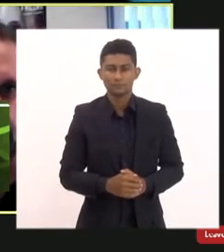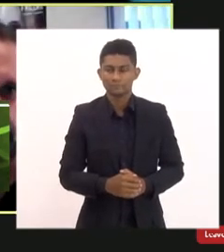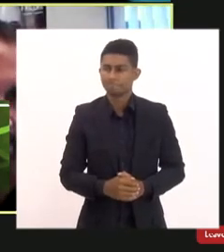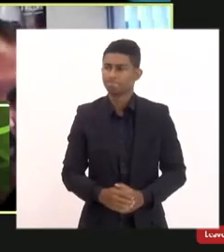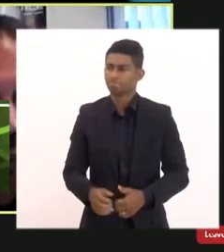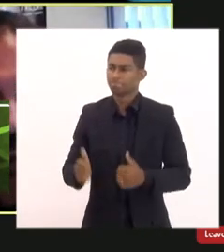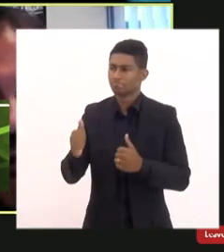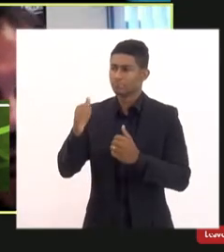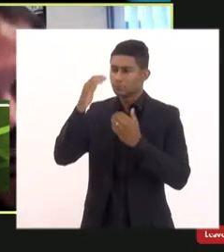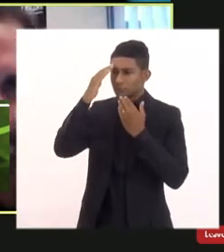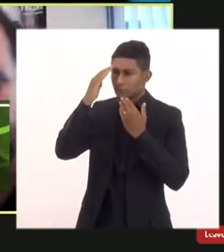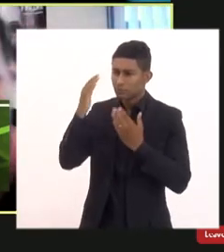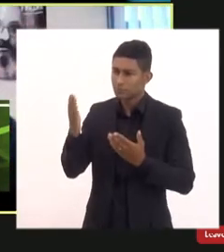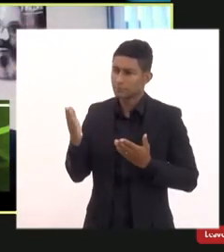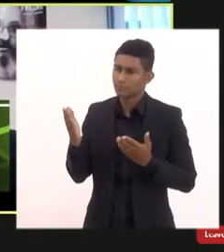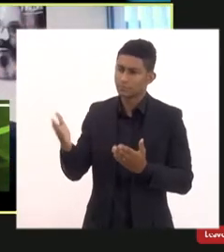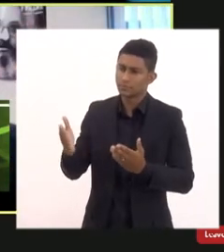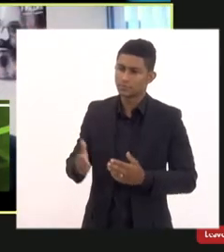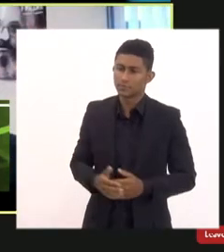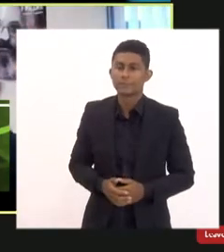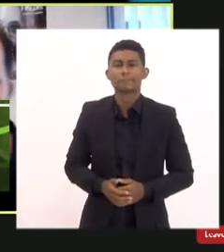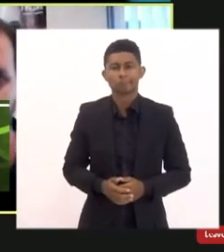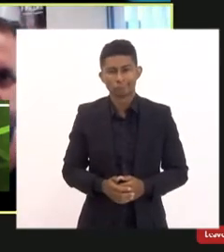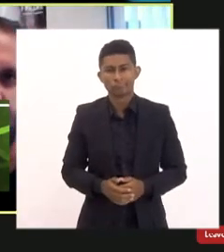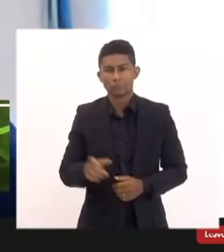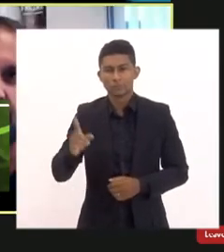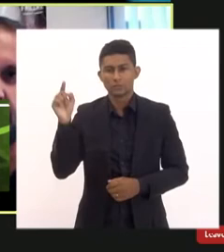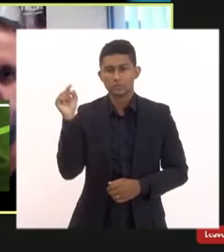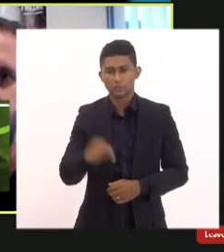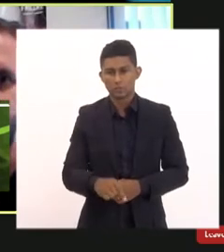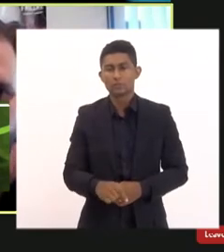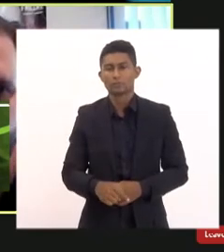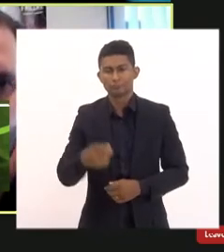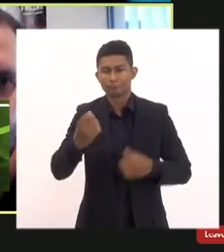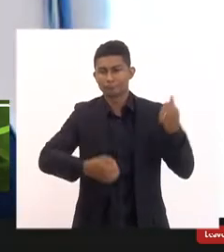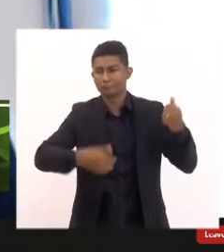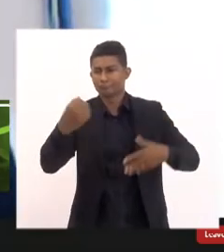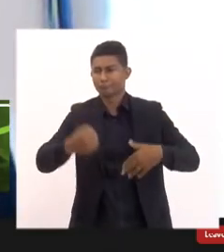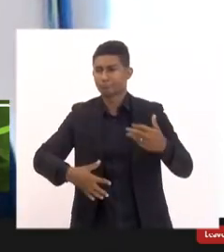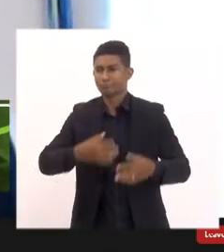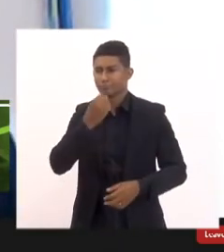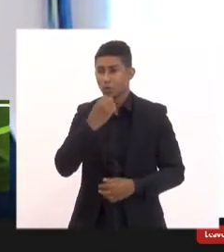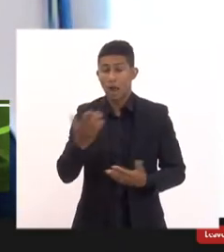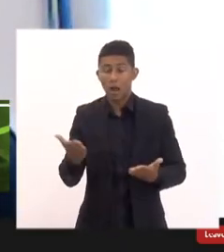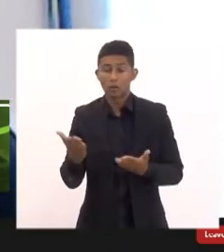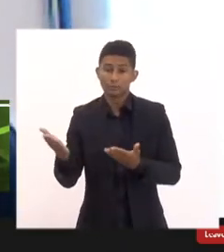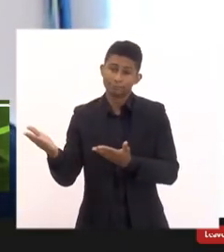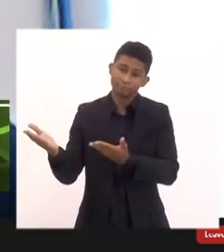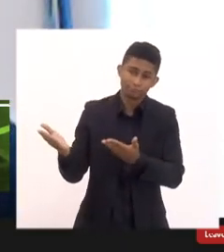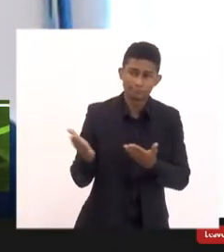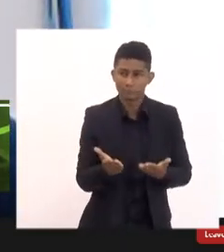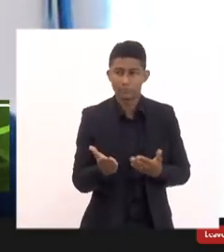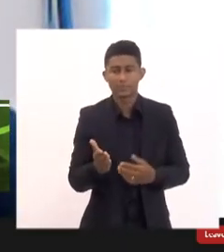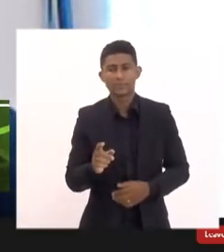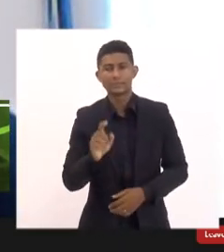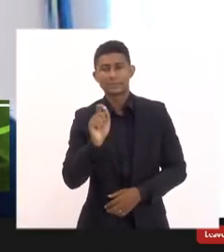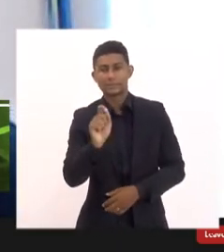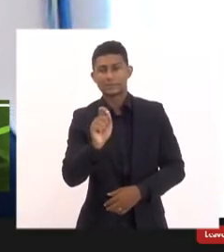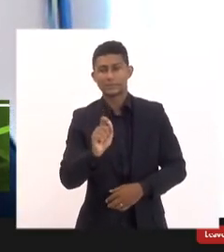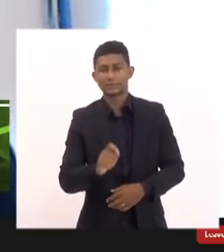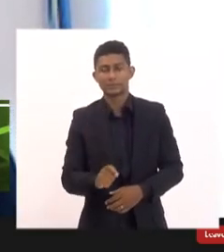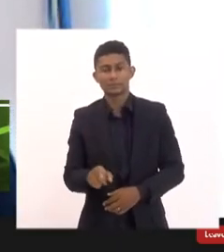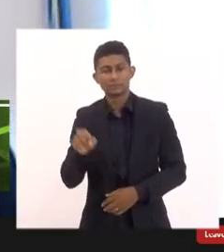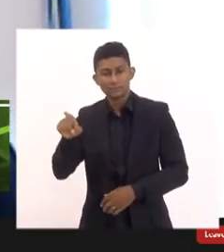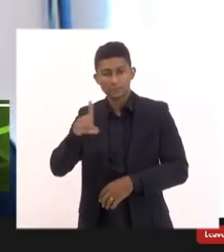Muito obrigado, Luciane, mais uma vez aí pela participação da UP. E eu quero chamar agora para termos da palavra o